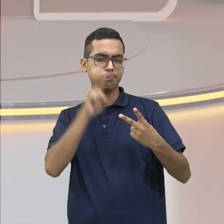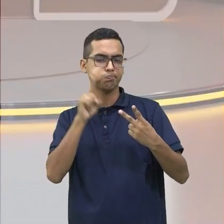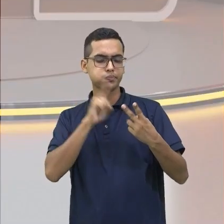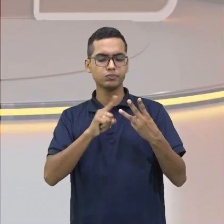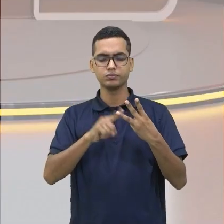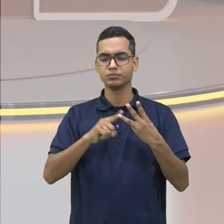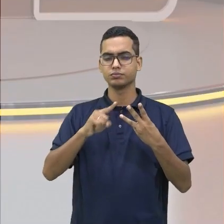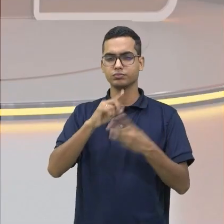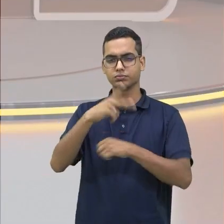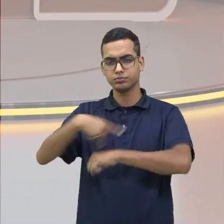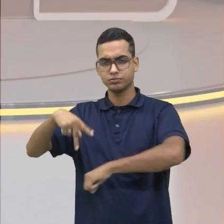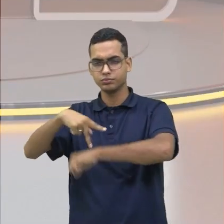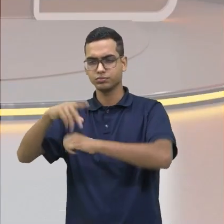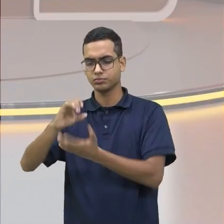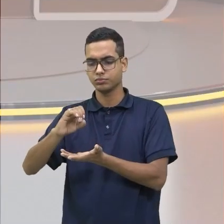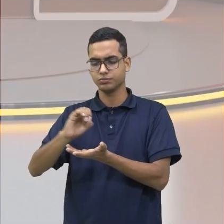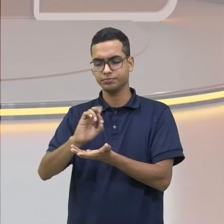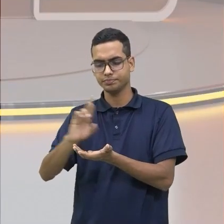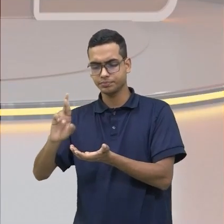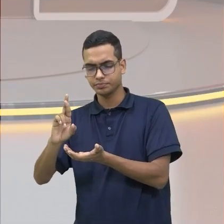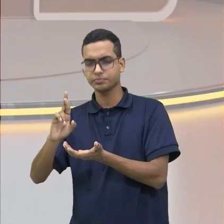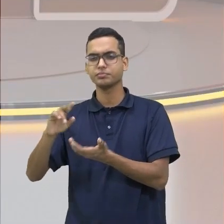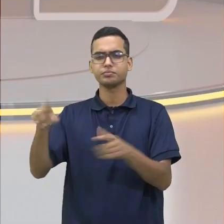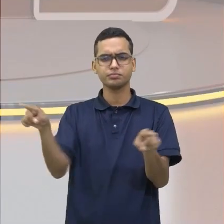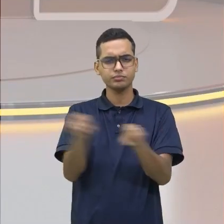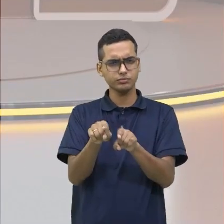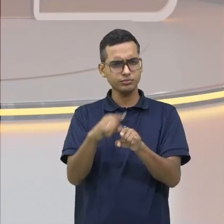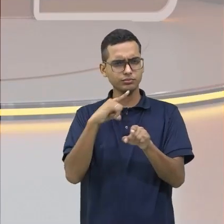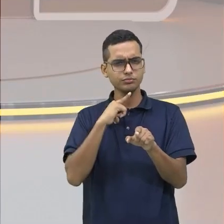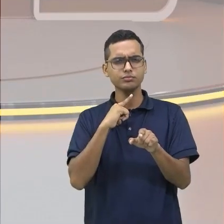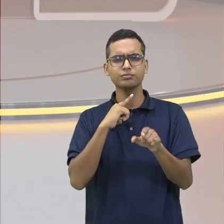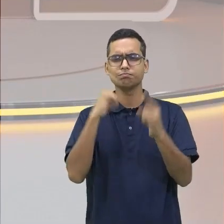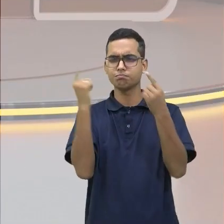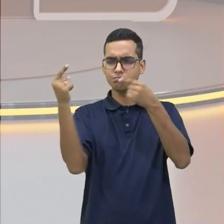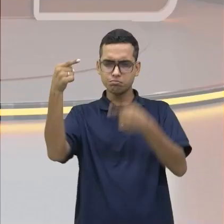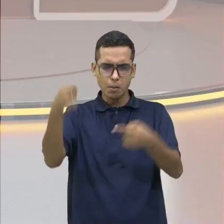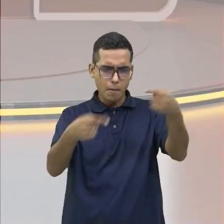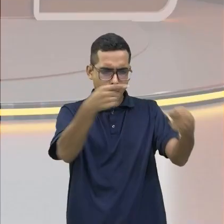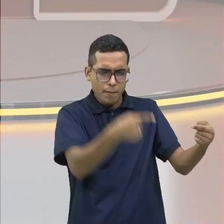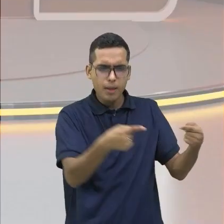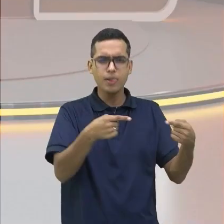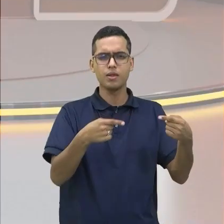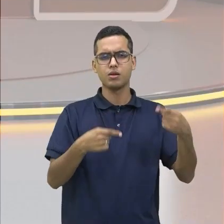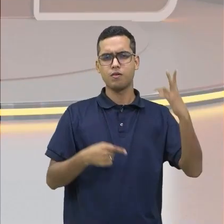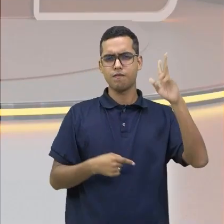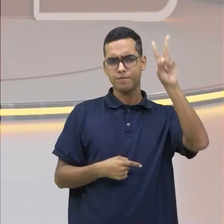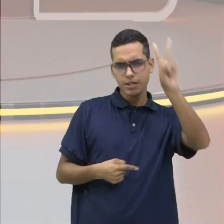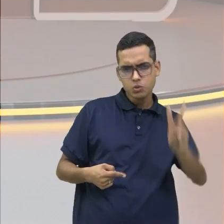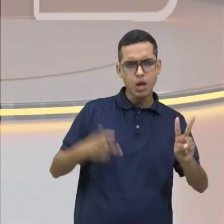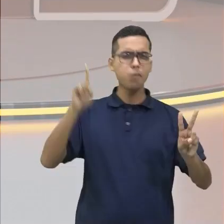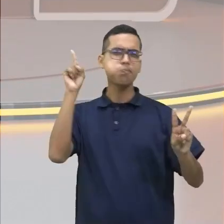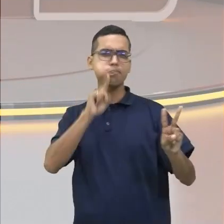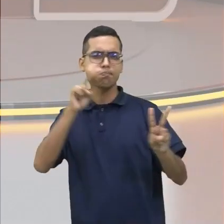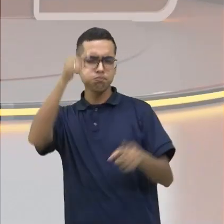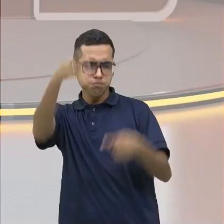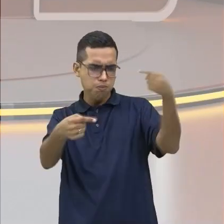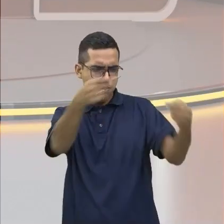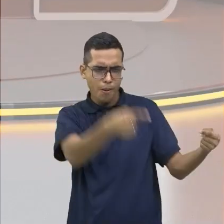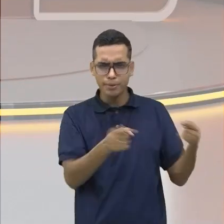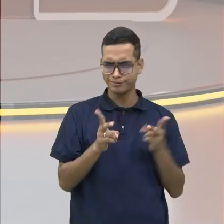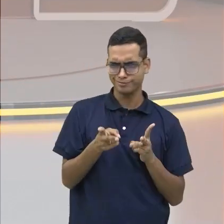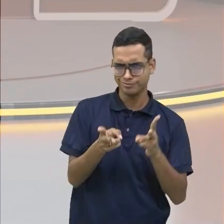às vezes, né, tem aquele conflito ali dos Estados Unidos em relação à Venezuela,